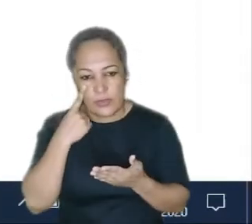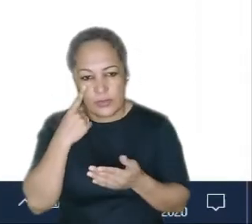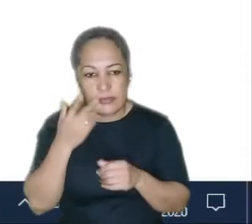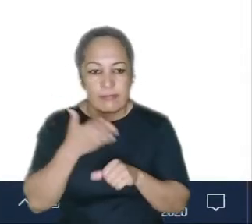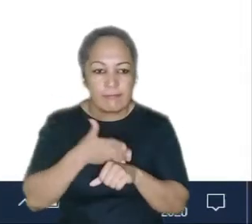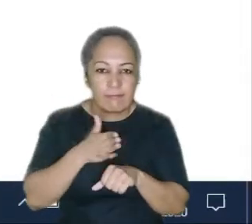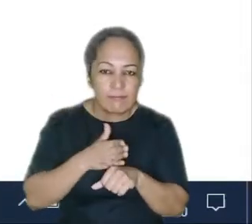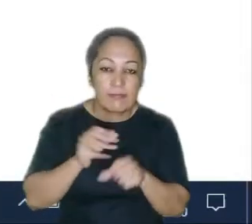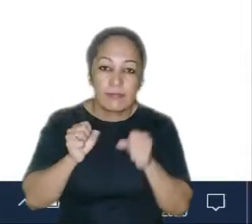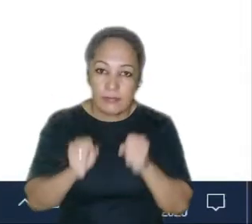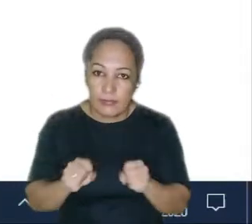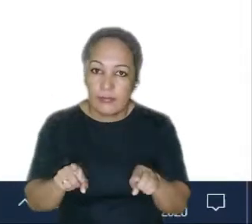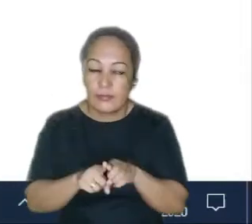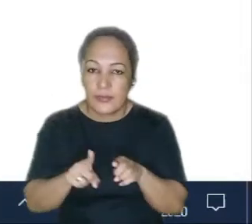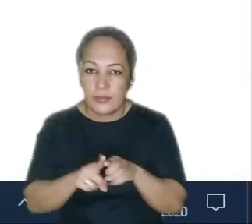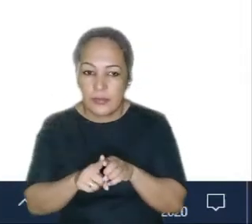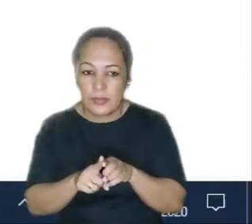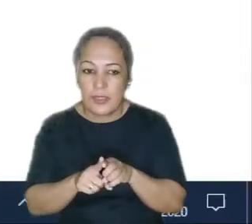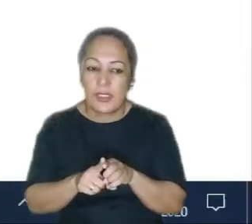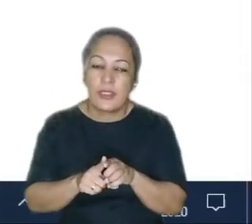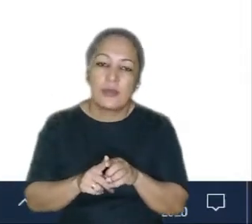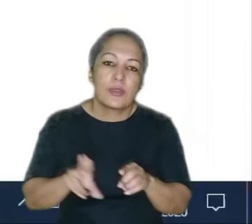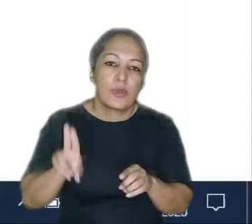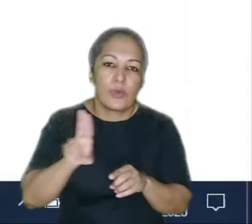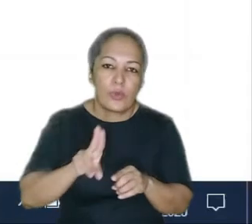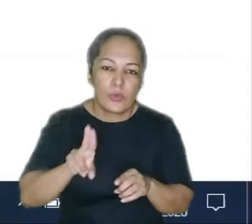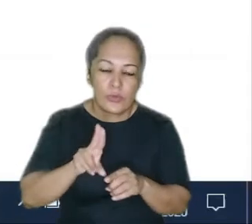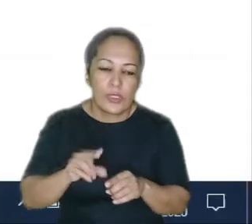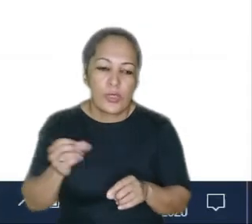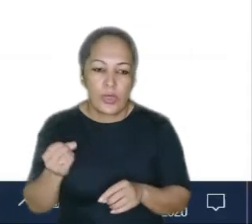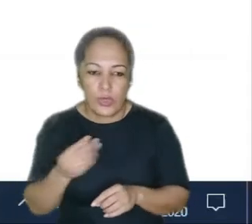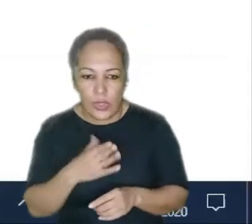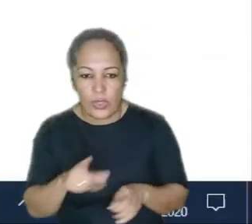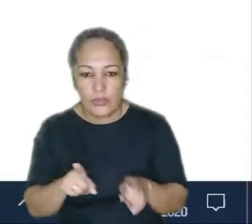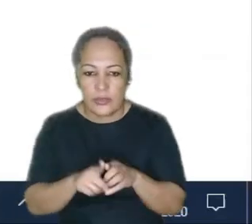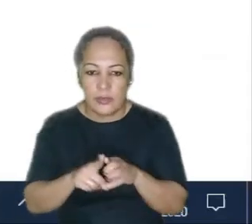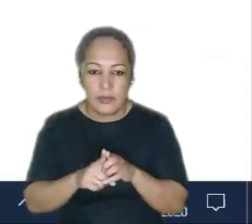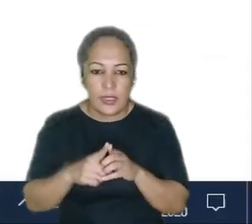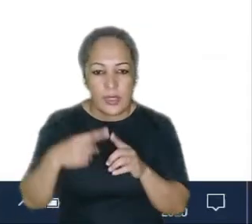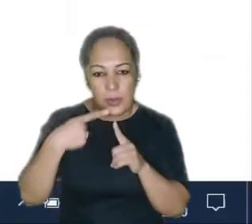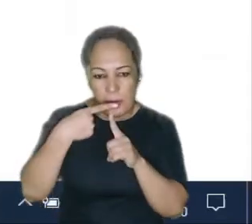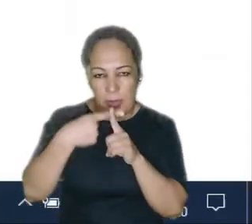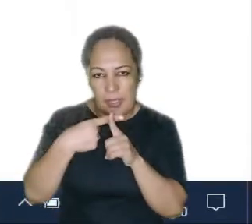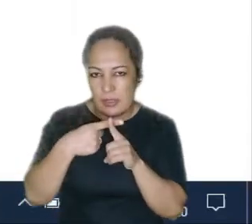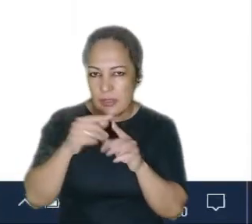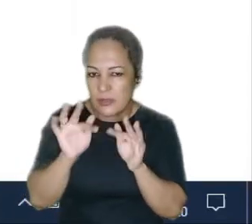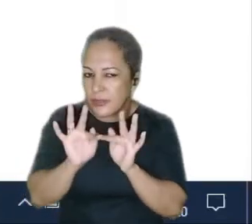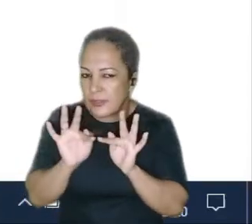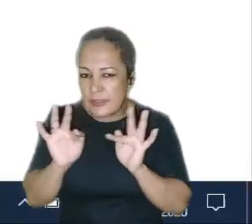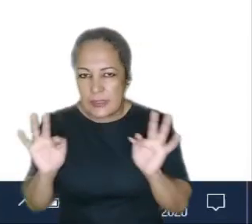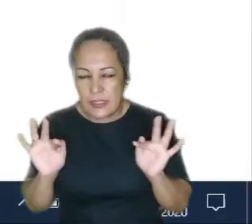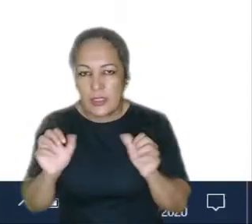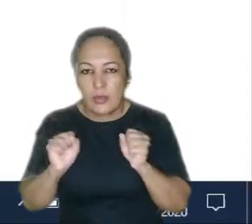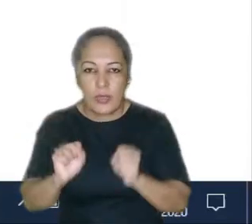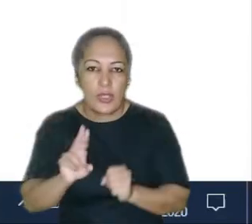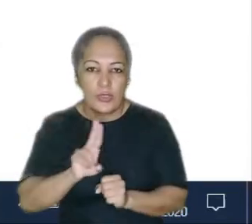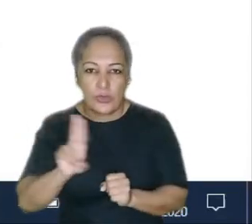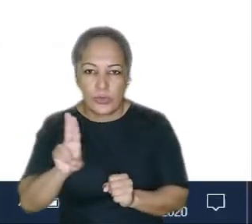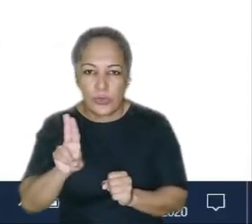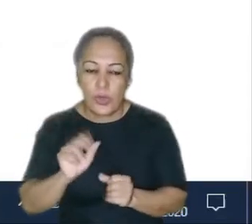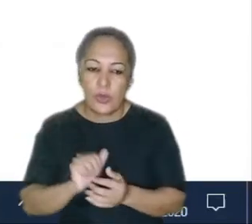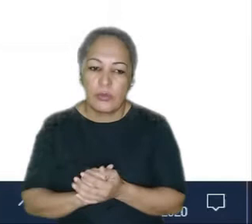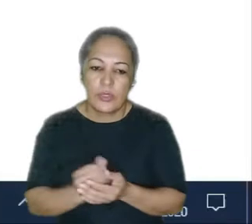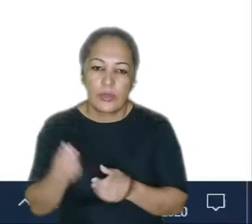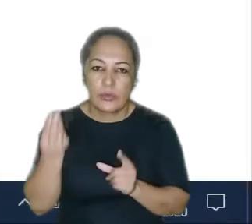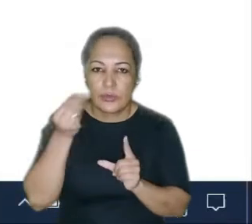novas conexões para novos usuários. Para criar uma nova conexão é aqui no maisinho, ó, de forma muito simples. Vai colocar aqui o nome da conexão. Aqui, por